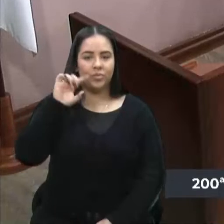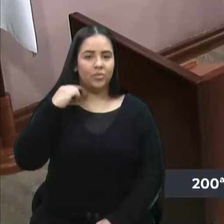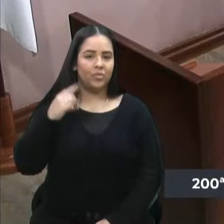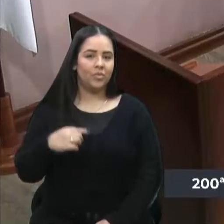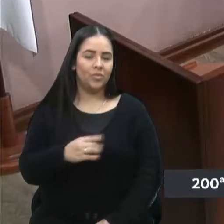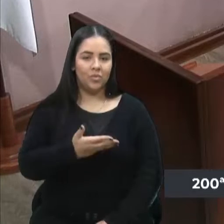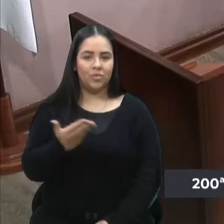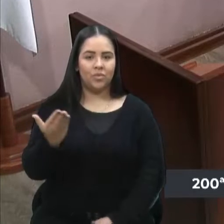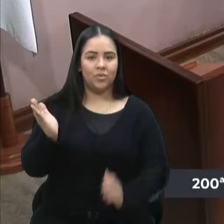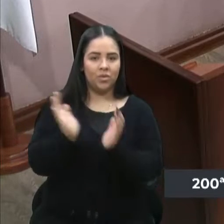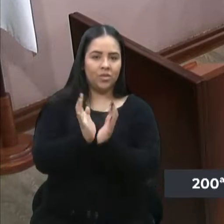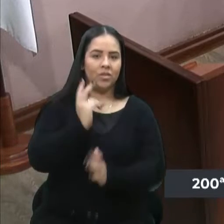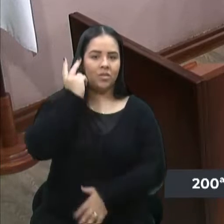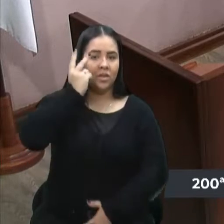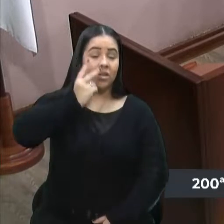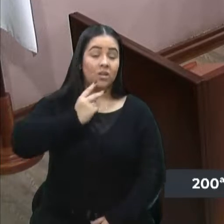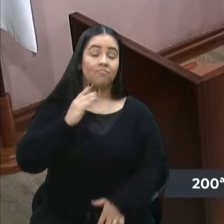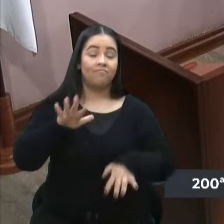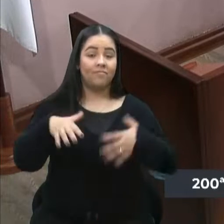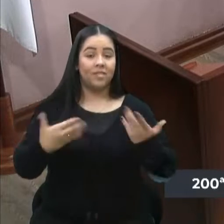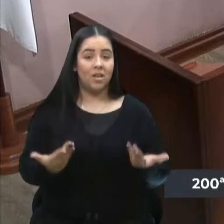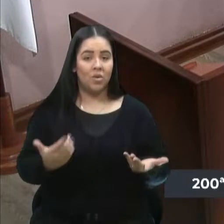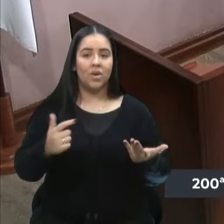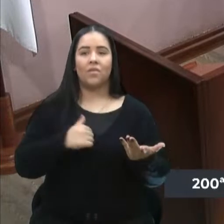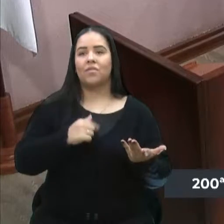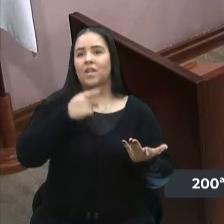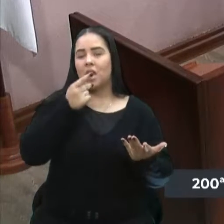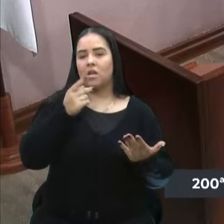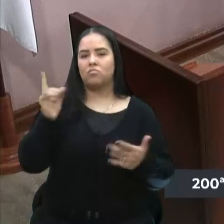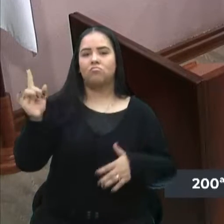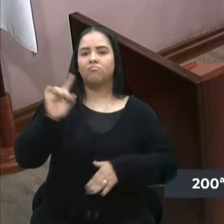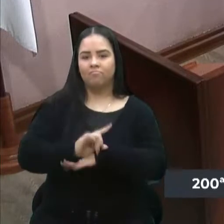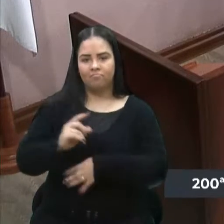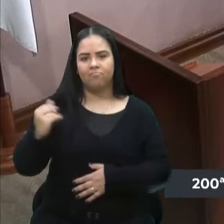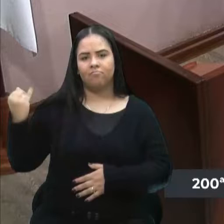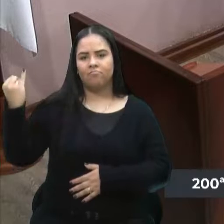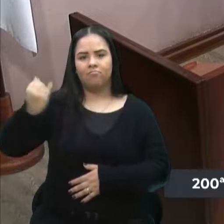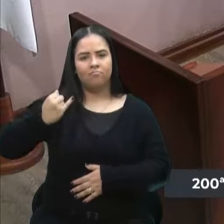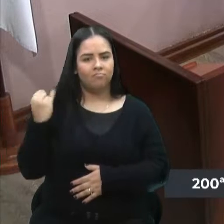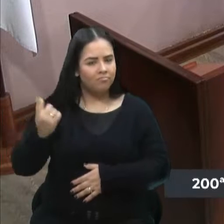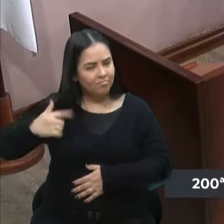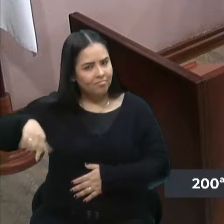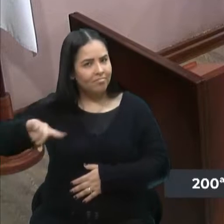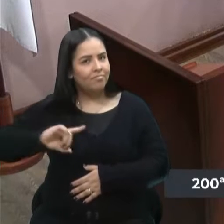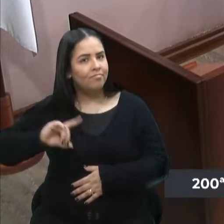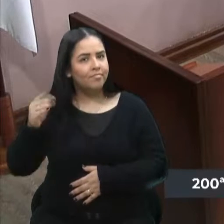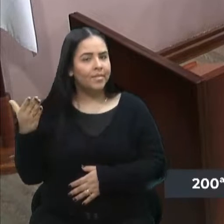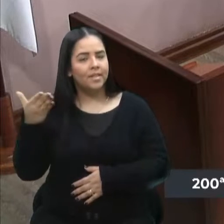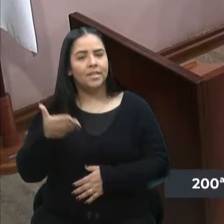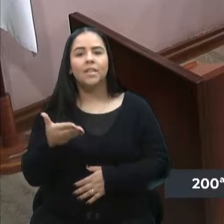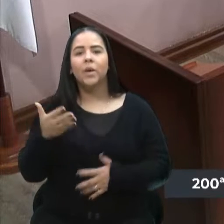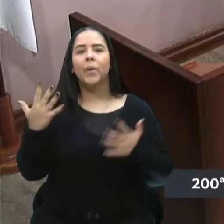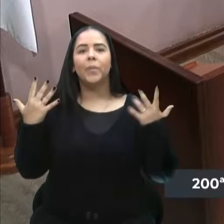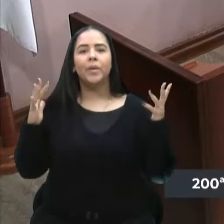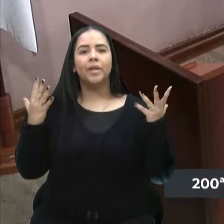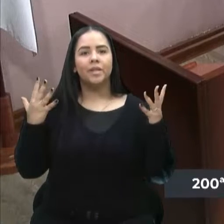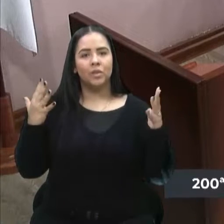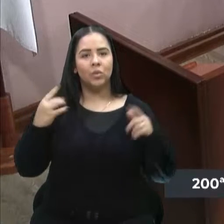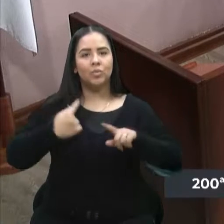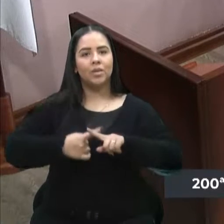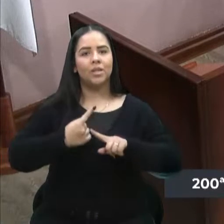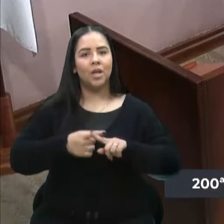Colegas vereadores. Bom, eu diria que é um dia importante, né? Um dia para a gente estar aqui comemorando que são